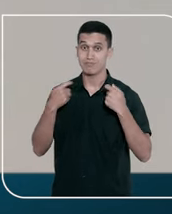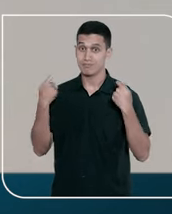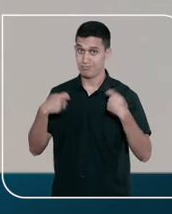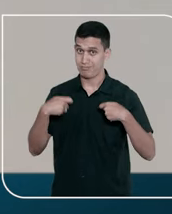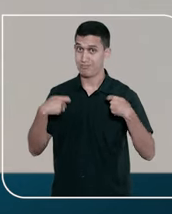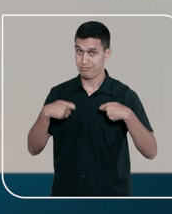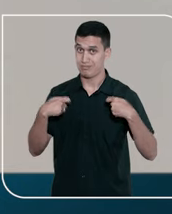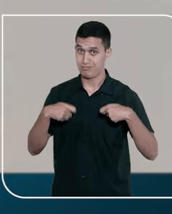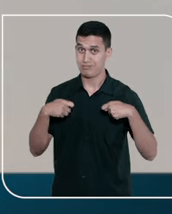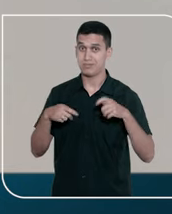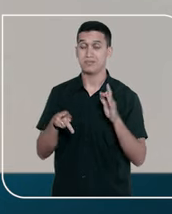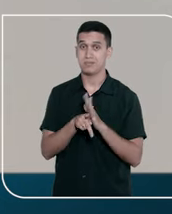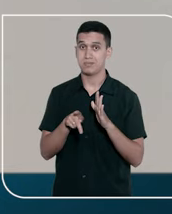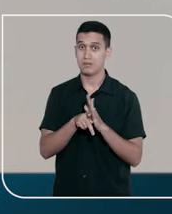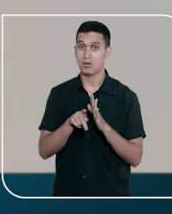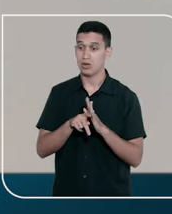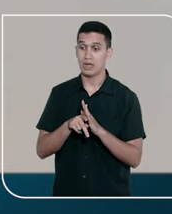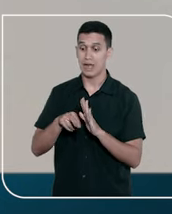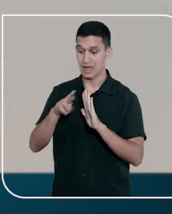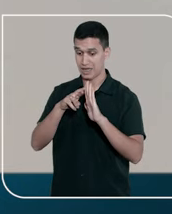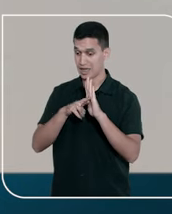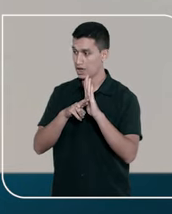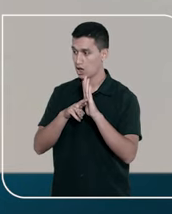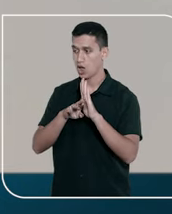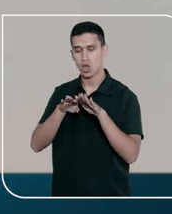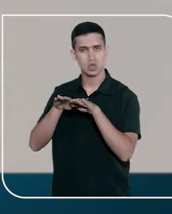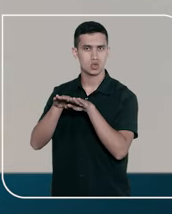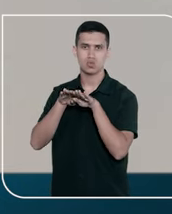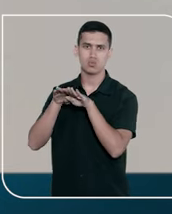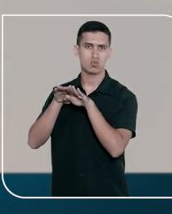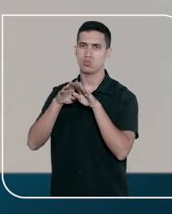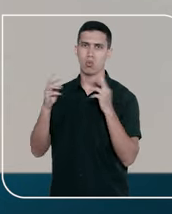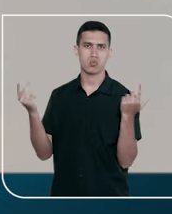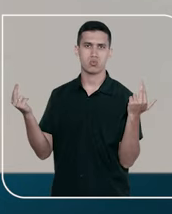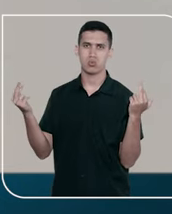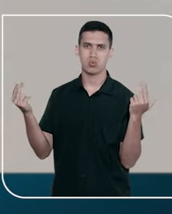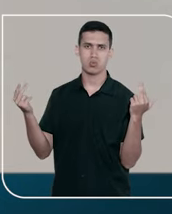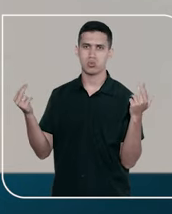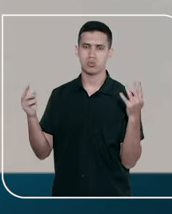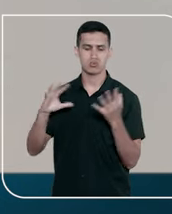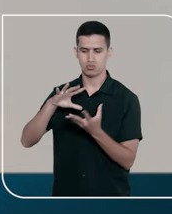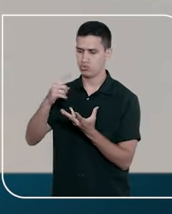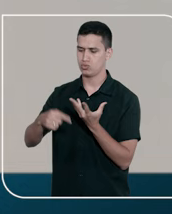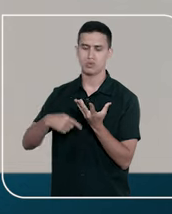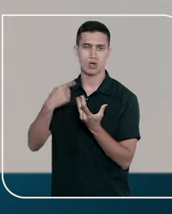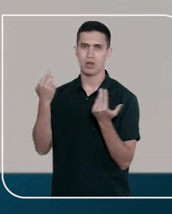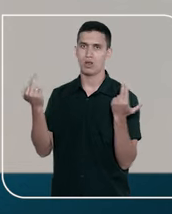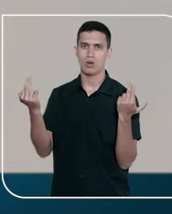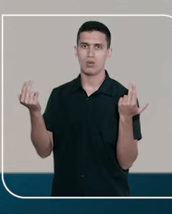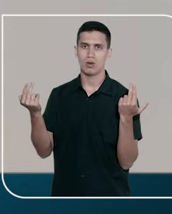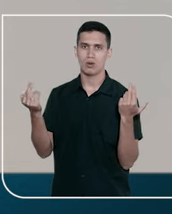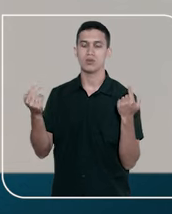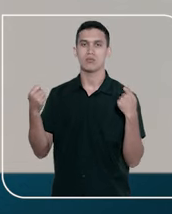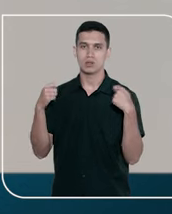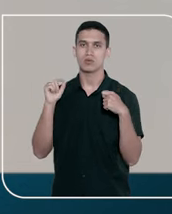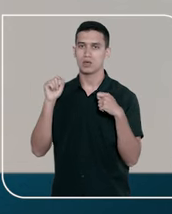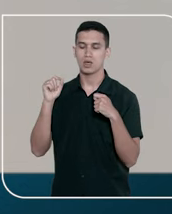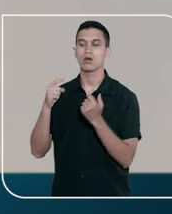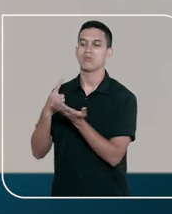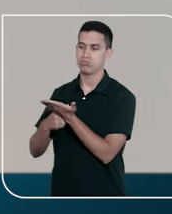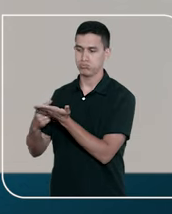diria, da internacionalização das regras, ou seja, que as regras sejam homogêneas e, portanto, sejam previstas em tratados